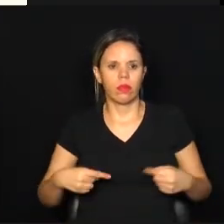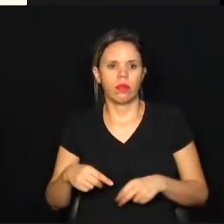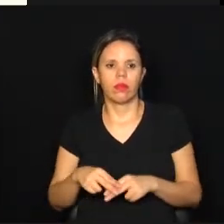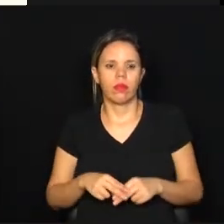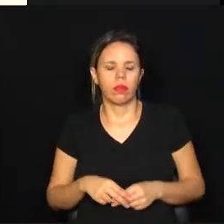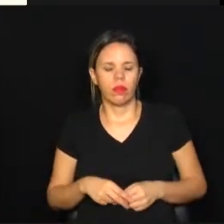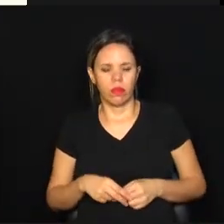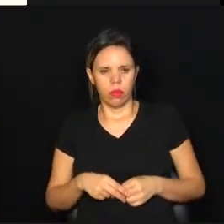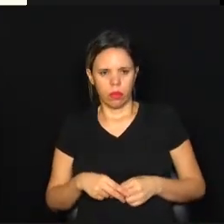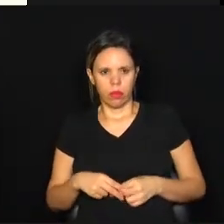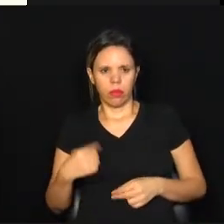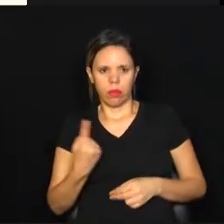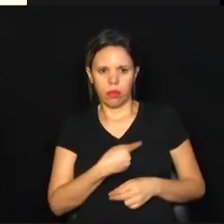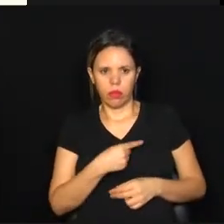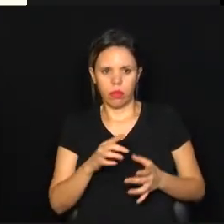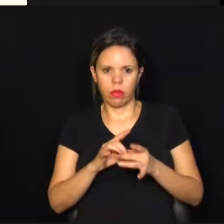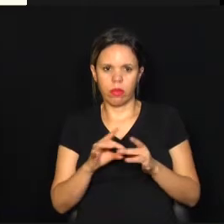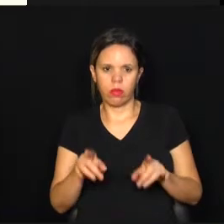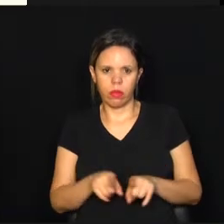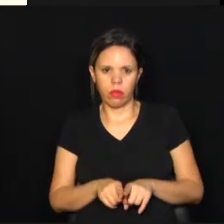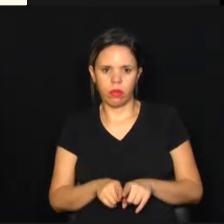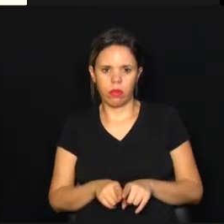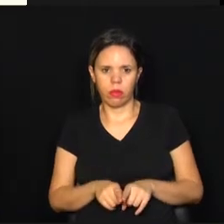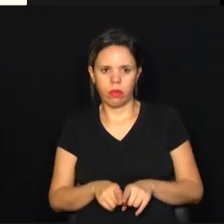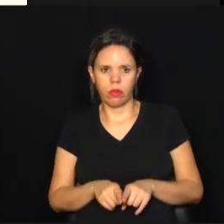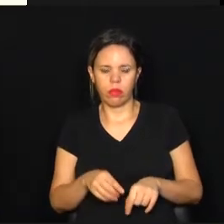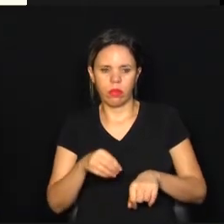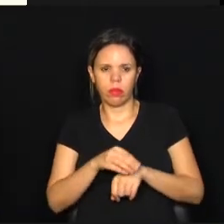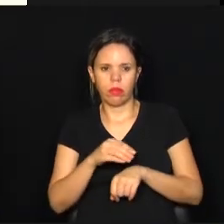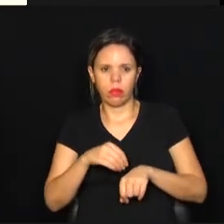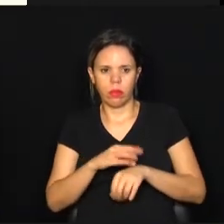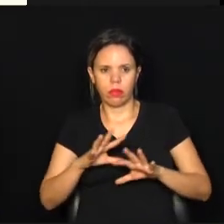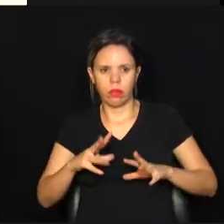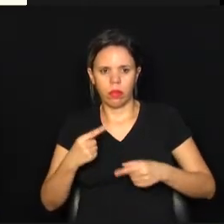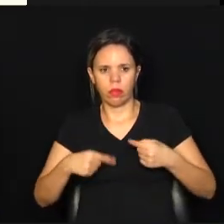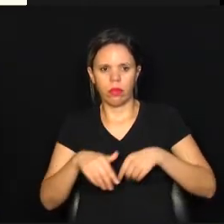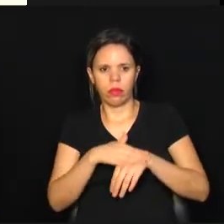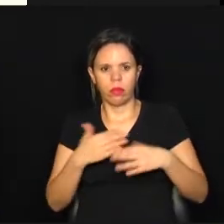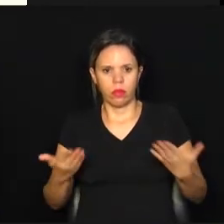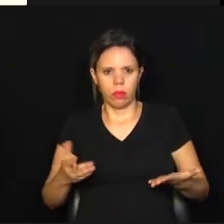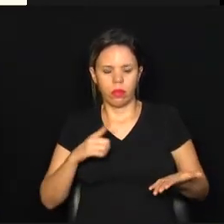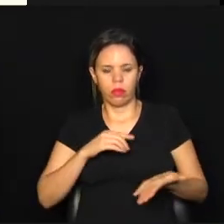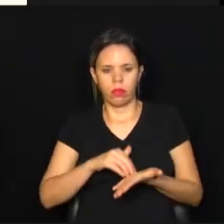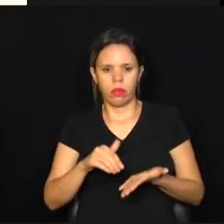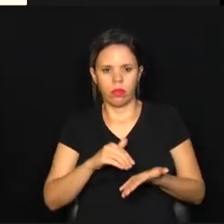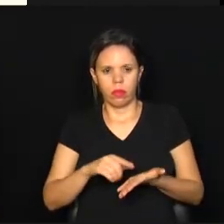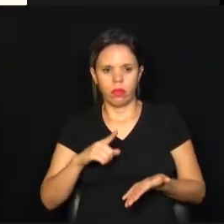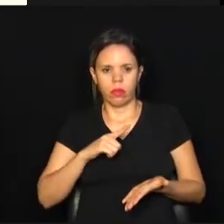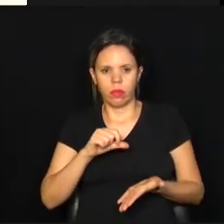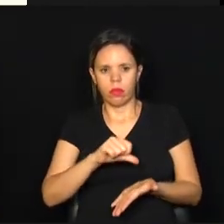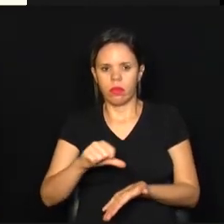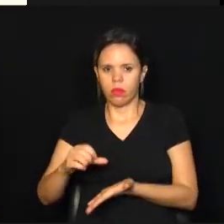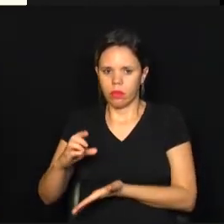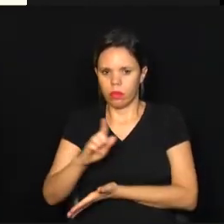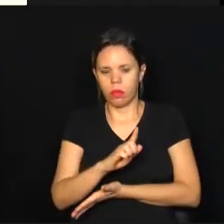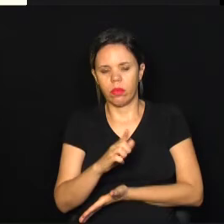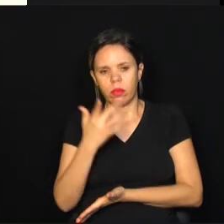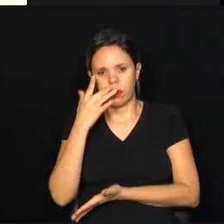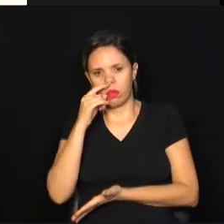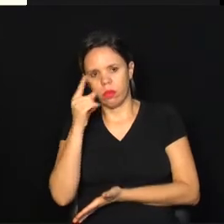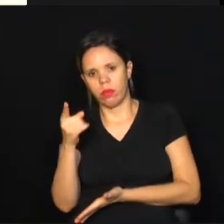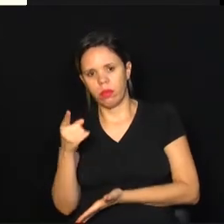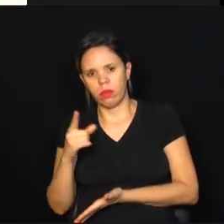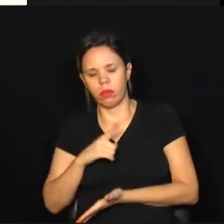eixos, né? A gente se prontifica a trazer toda a discussão que hoje a secretaria tem para essa região do Campo Grande e Ouro Verde,